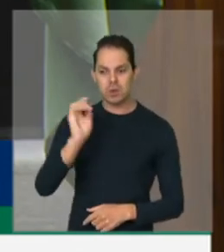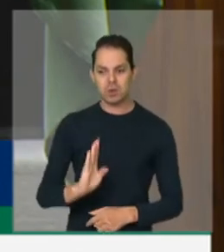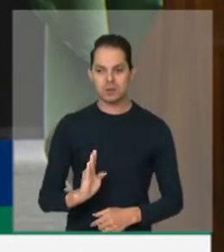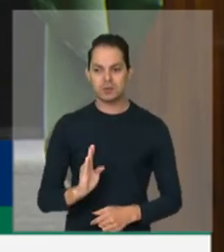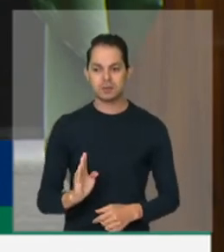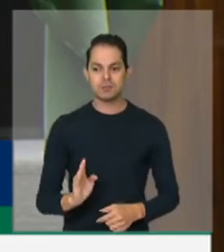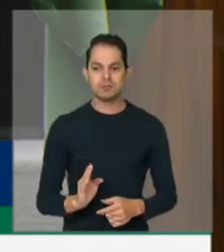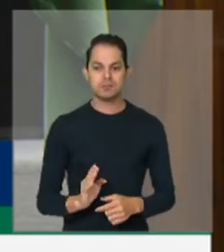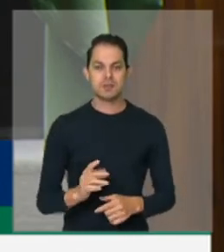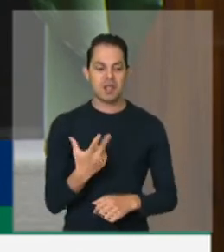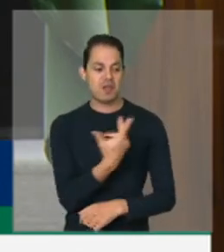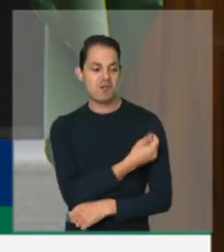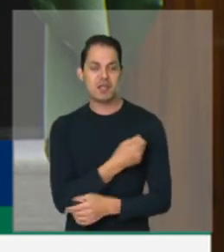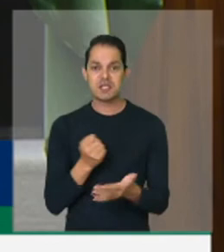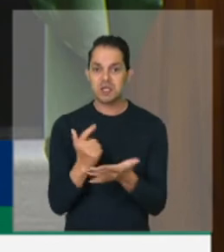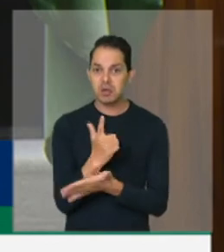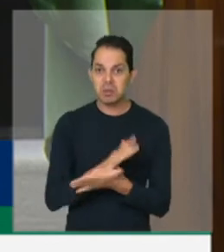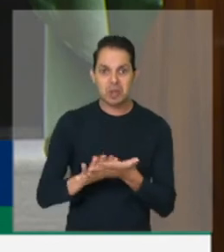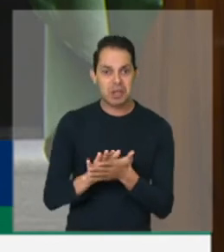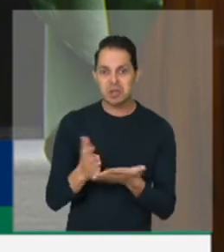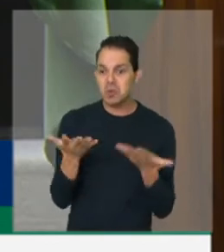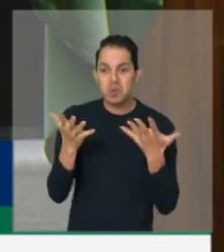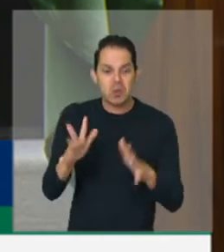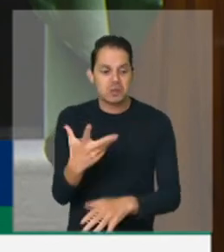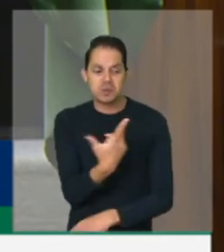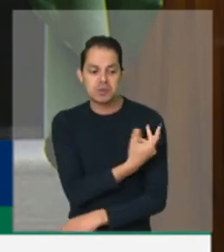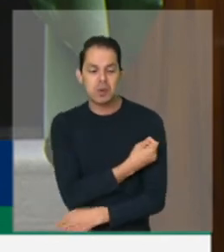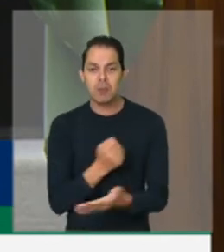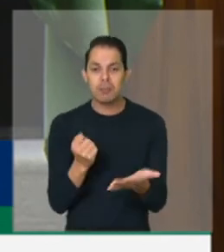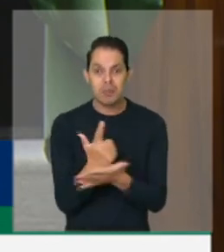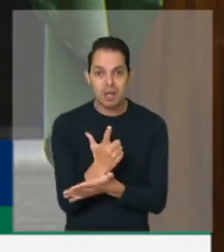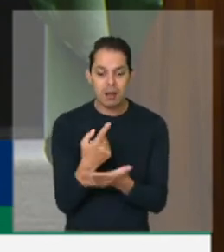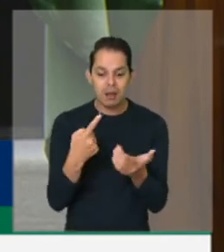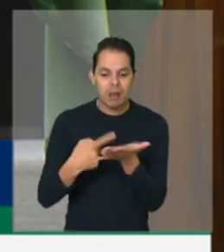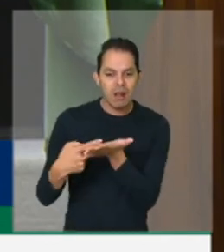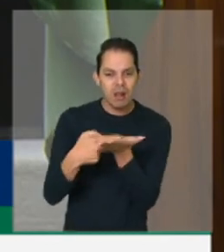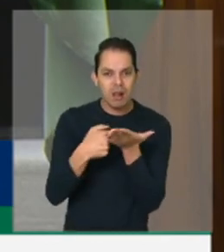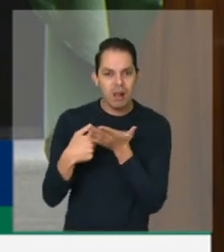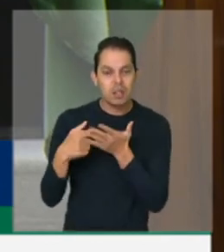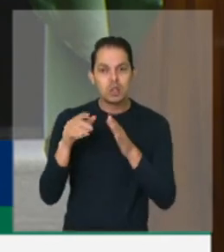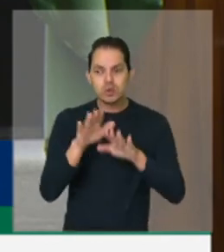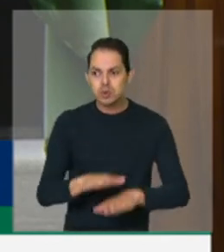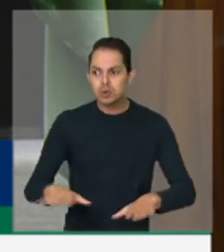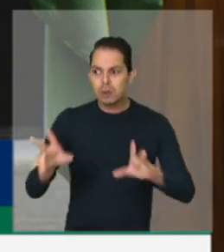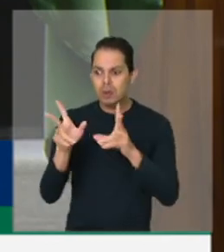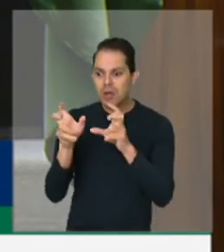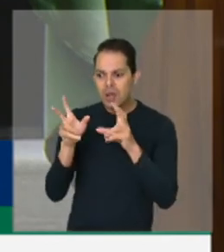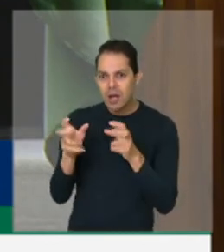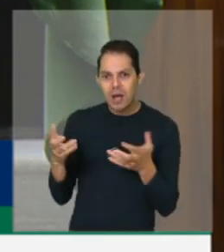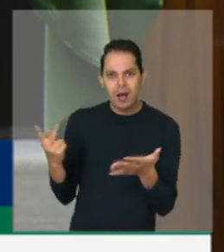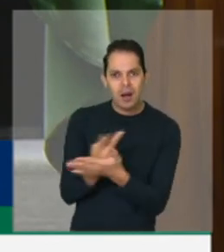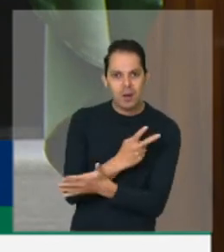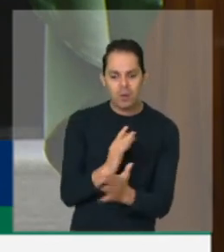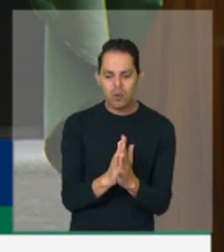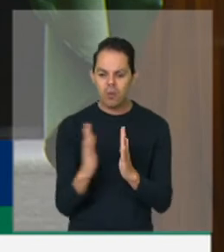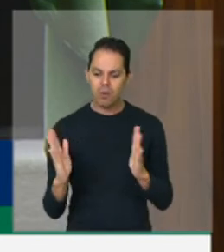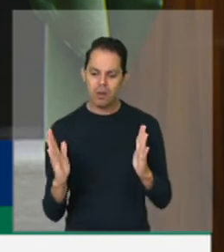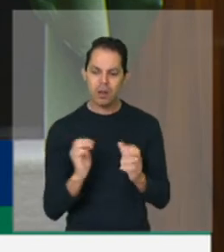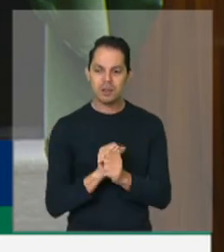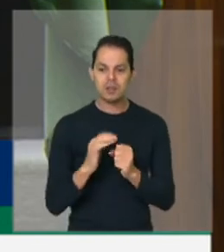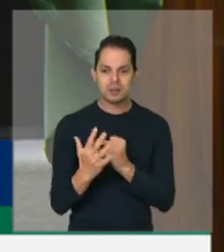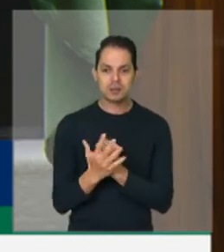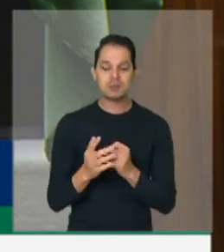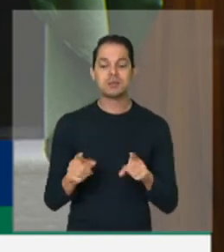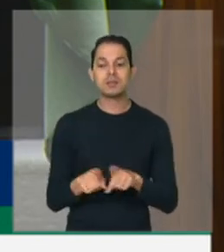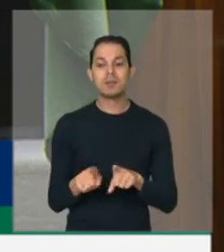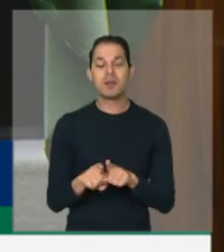Não comprou vacina, porque não quis. Negociou a vacina, todo mundo está vendo o que está acontecendo na pandemia.